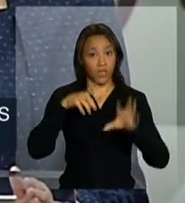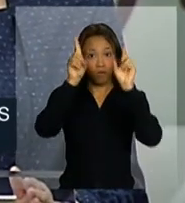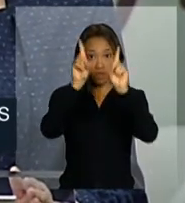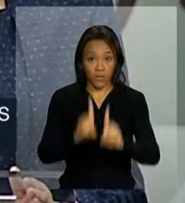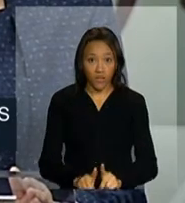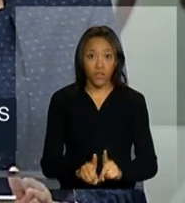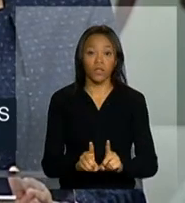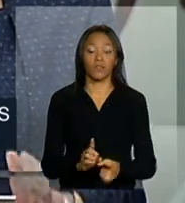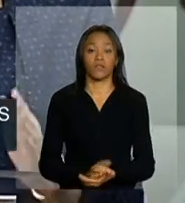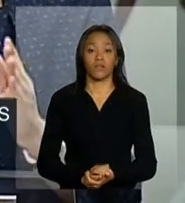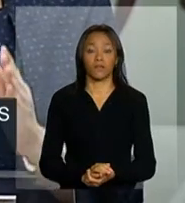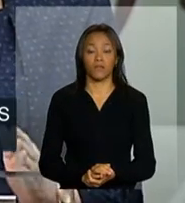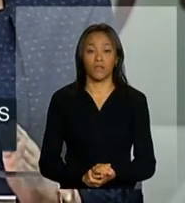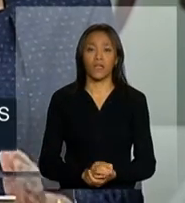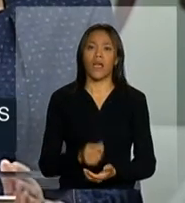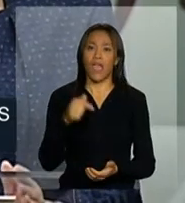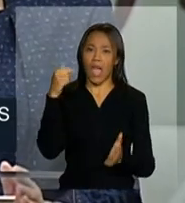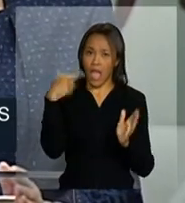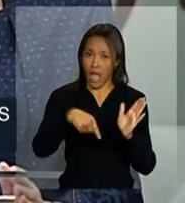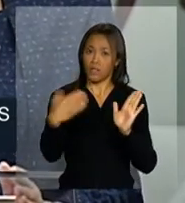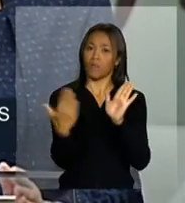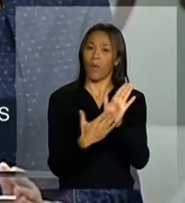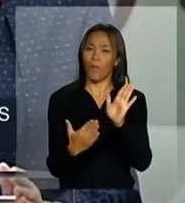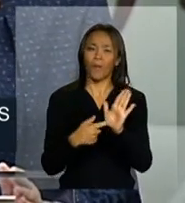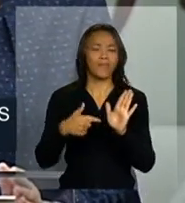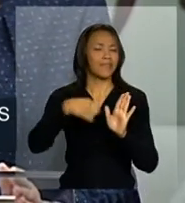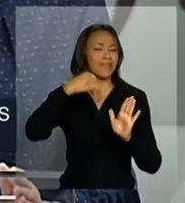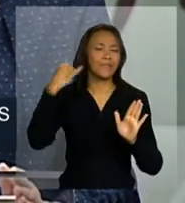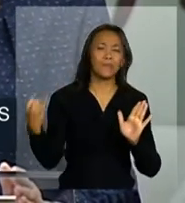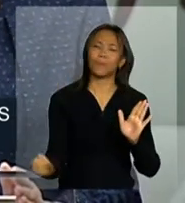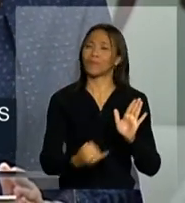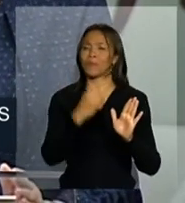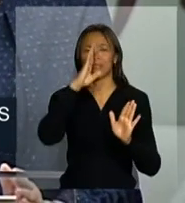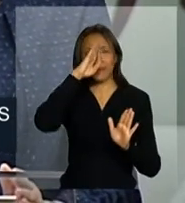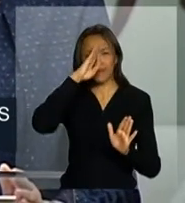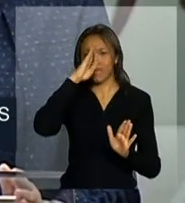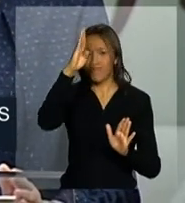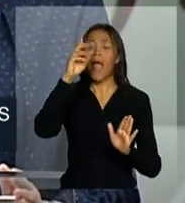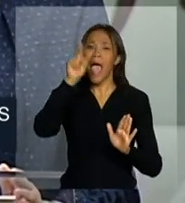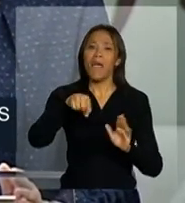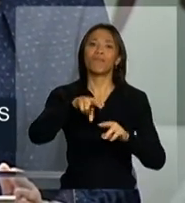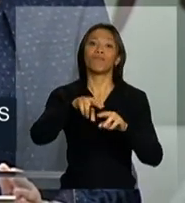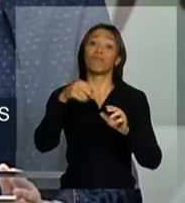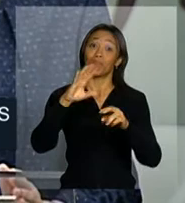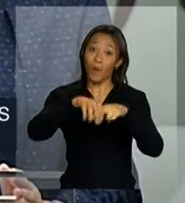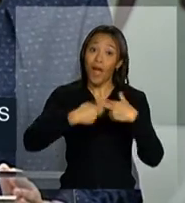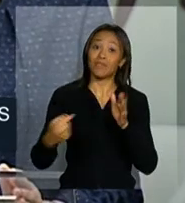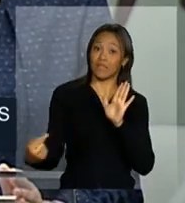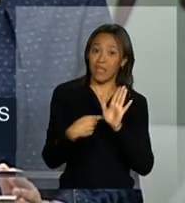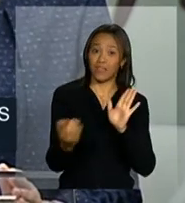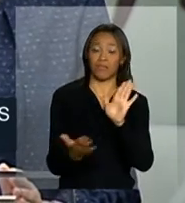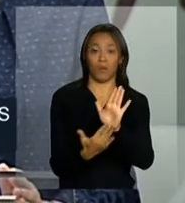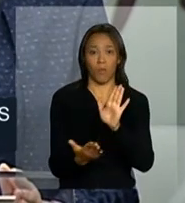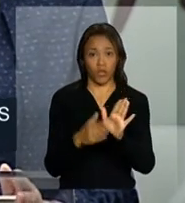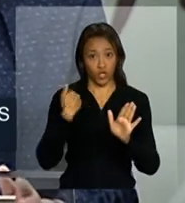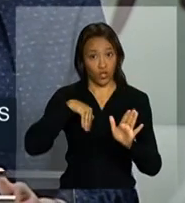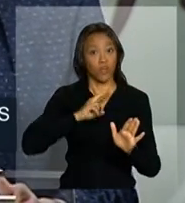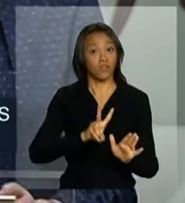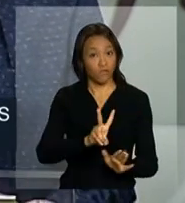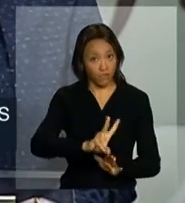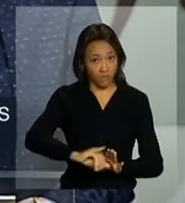deficiência, essas ações têm uma importância fundamental. É por elas também que nós vamos